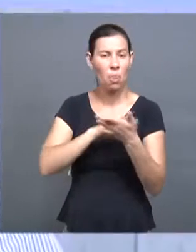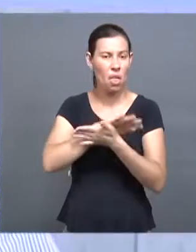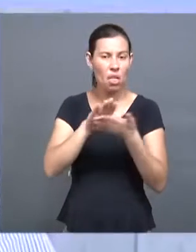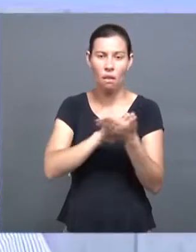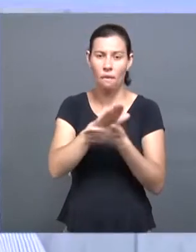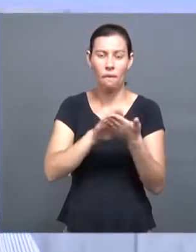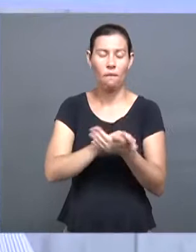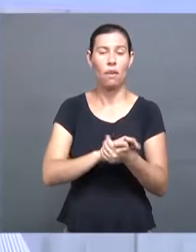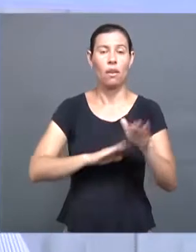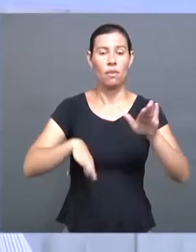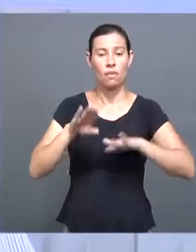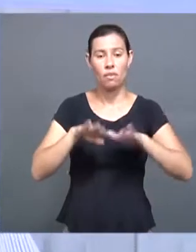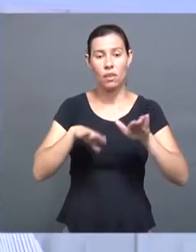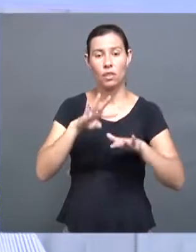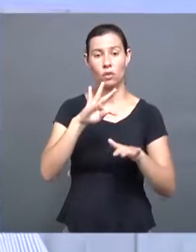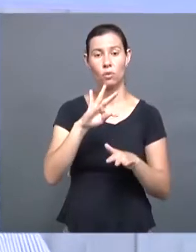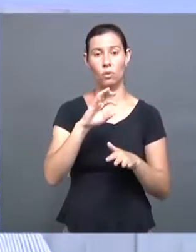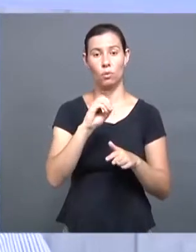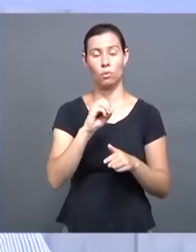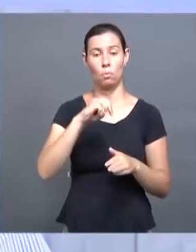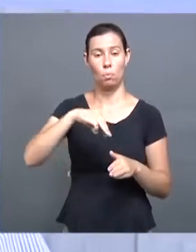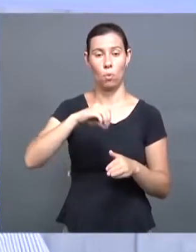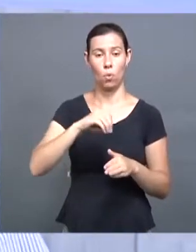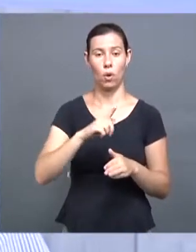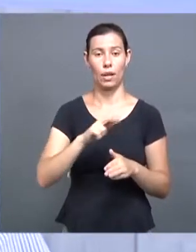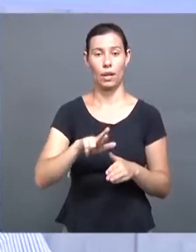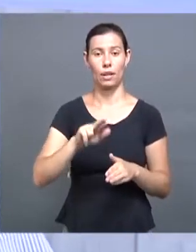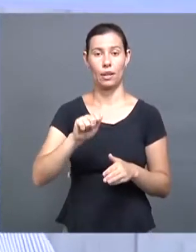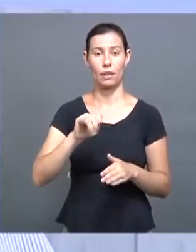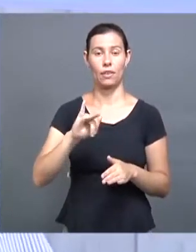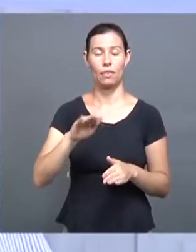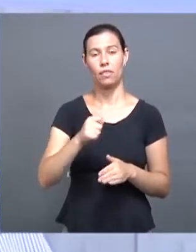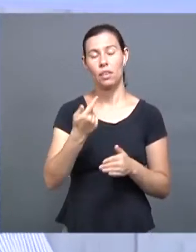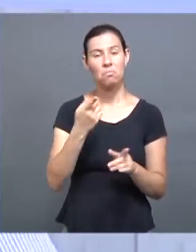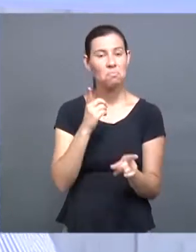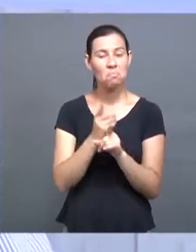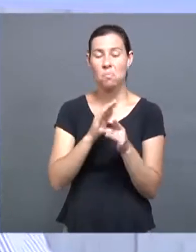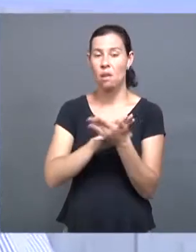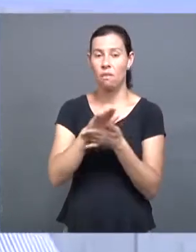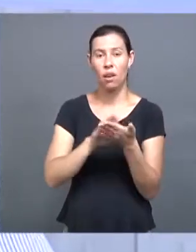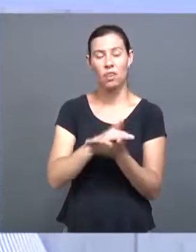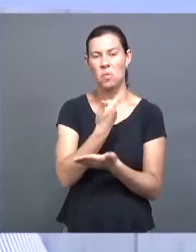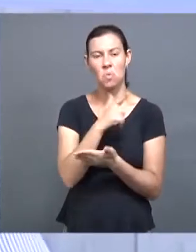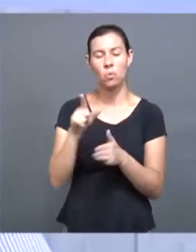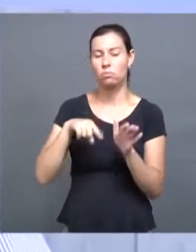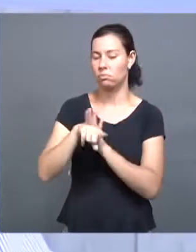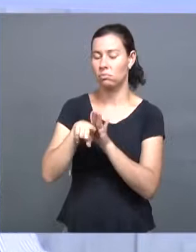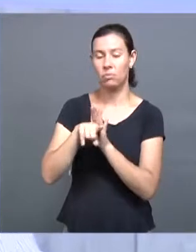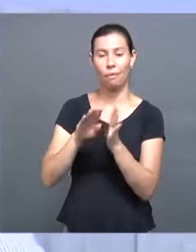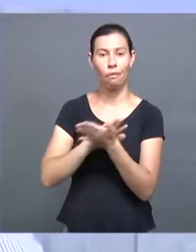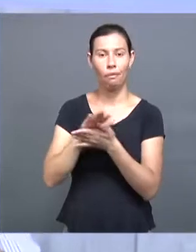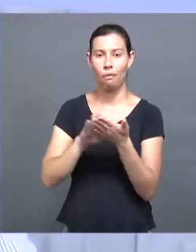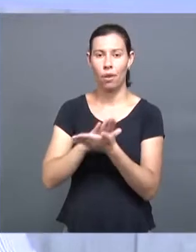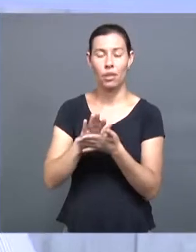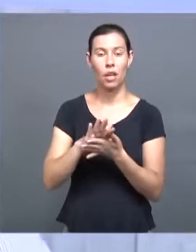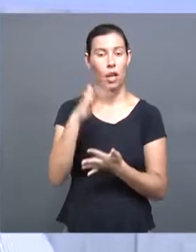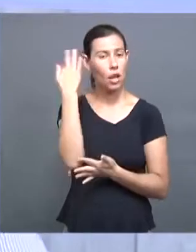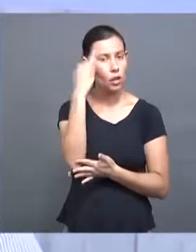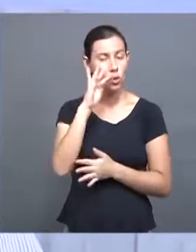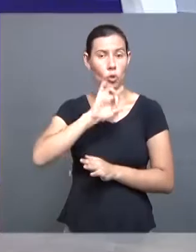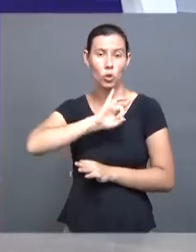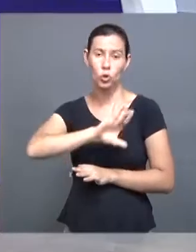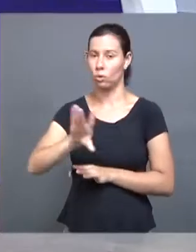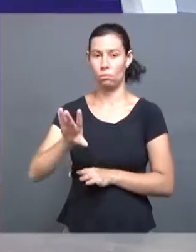ressonância de crânio, eletroencefalo ou qualquer outro tipo de exame. Os exames são todos normais, a doença em si é